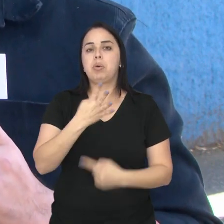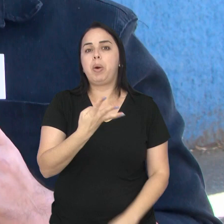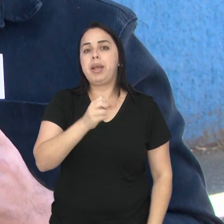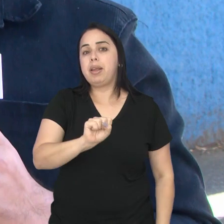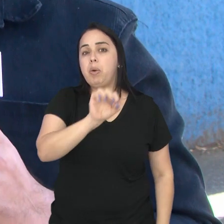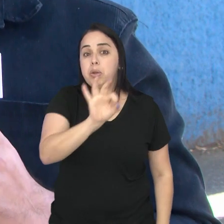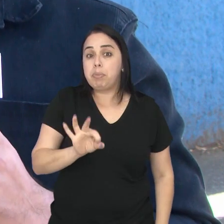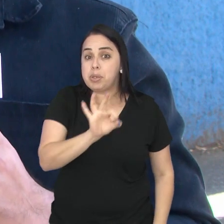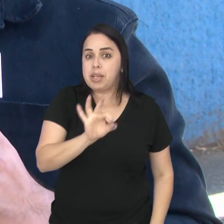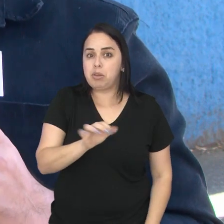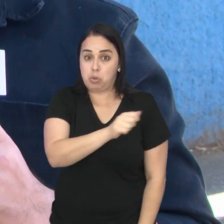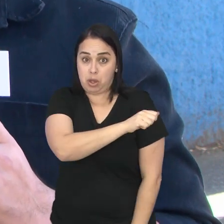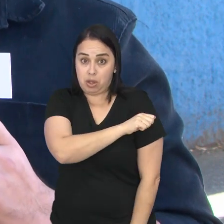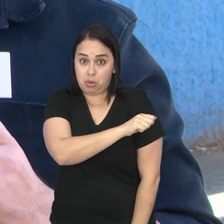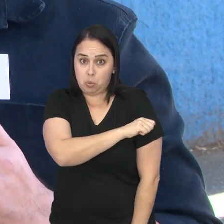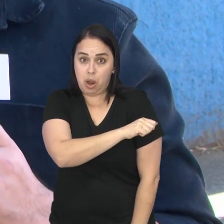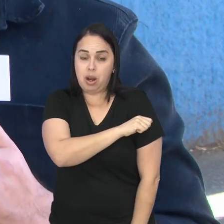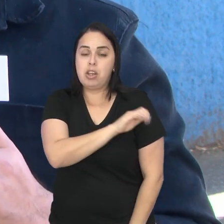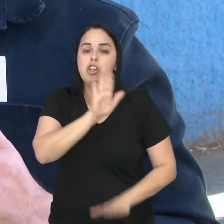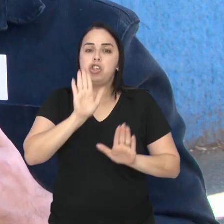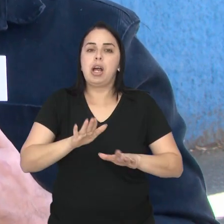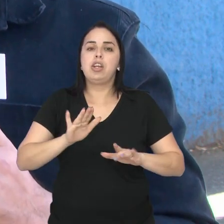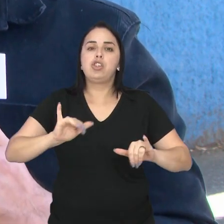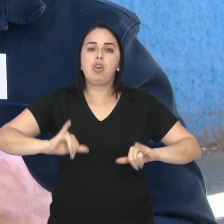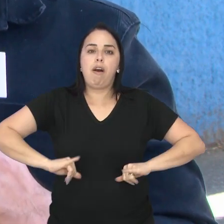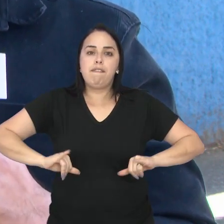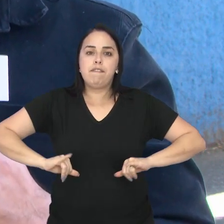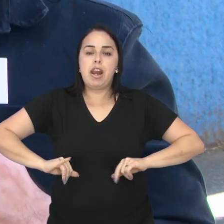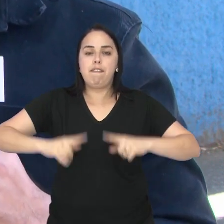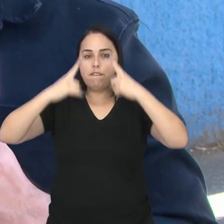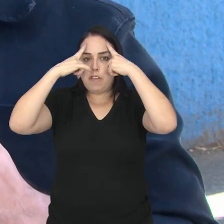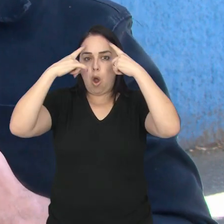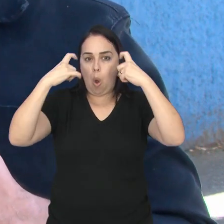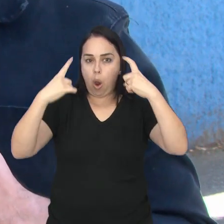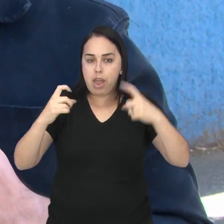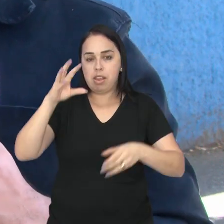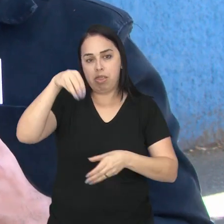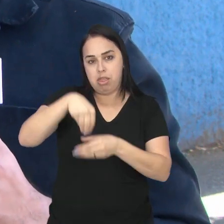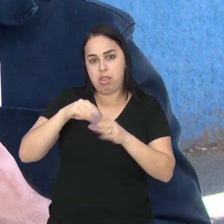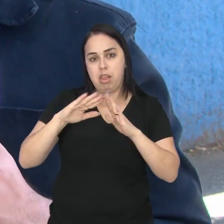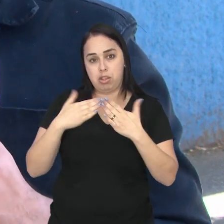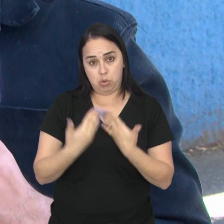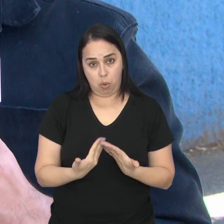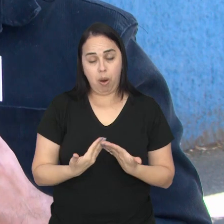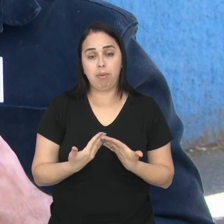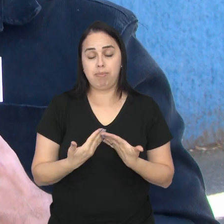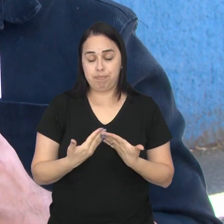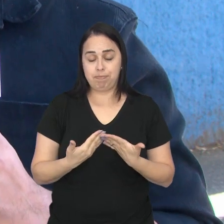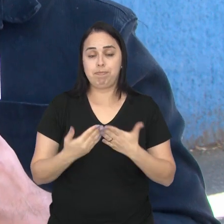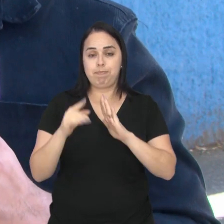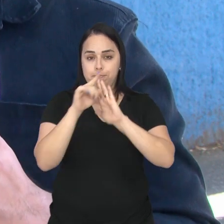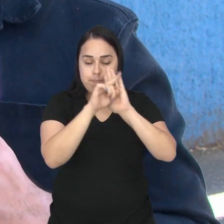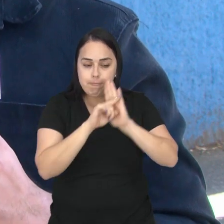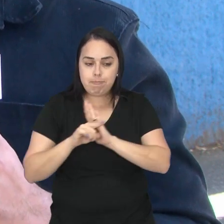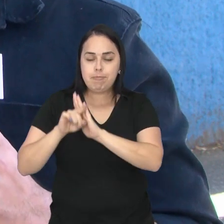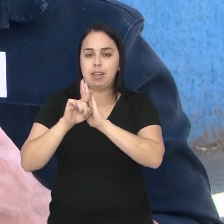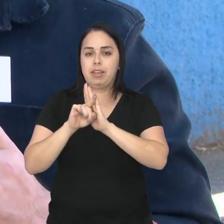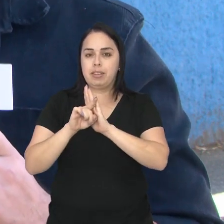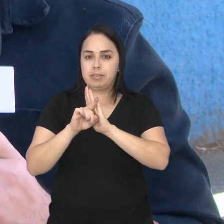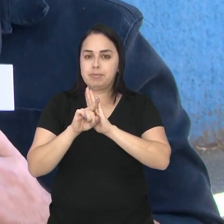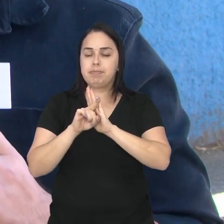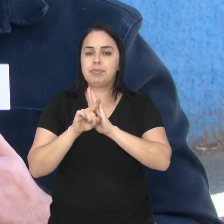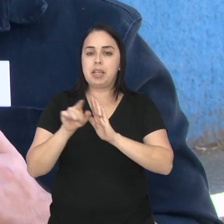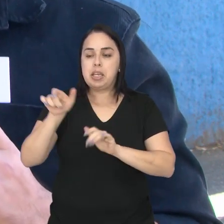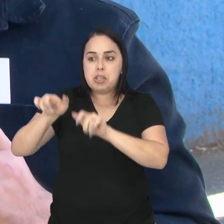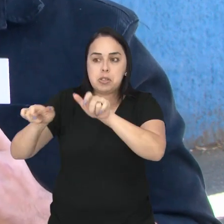que 48% dos Estudantes já sofreram algum tipo de violência nas dependências da escola número que dá ainda